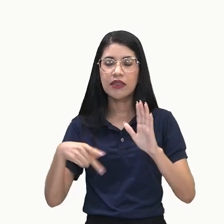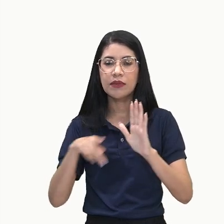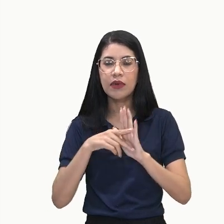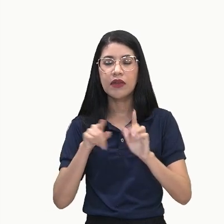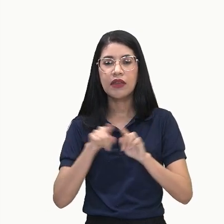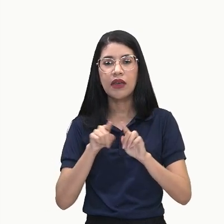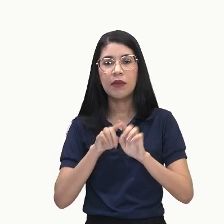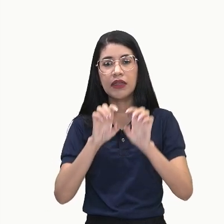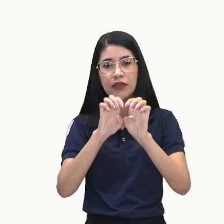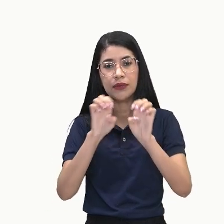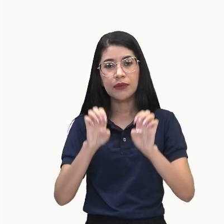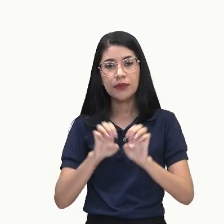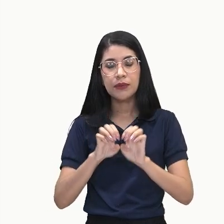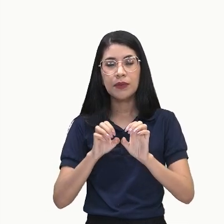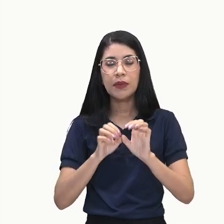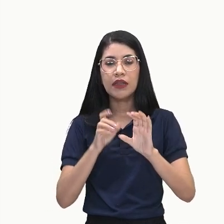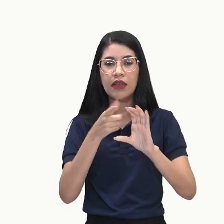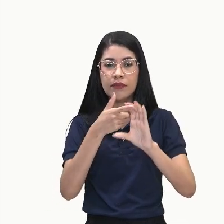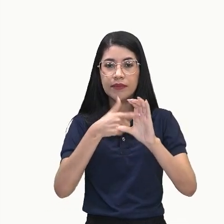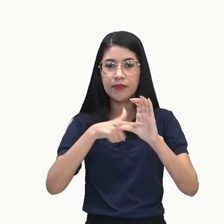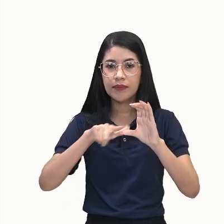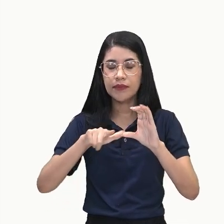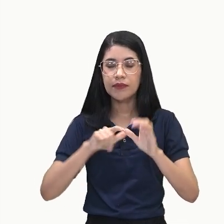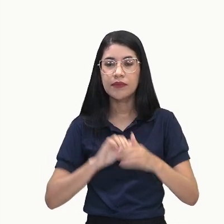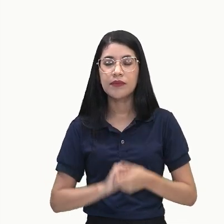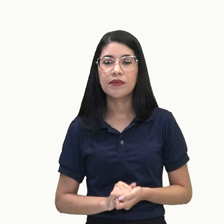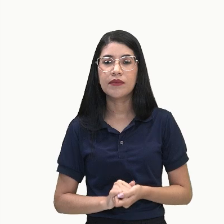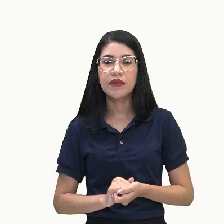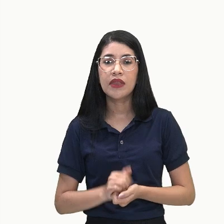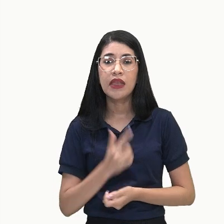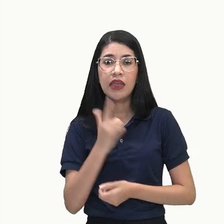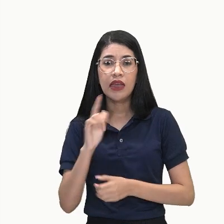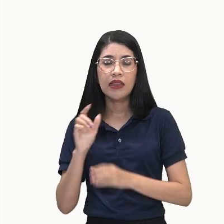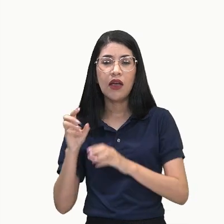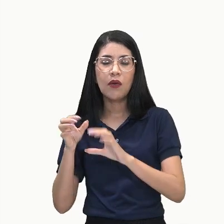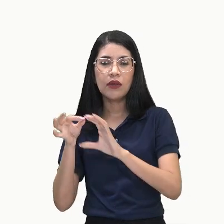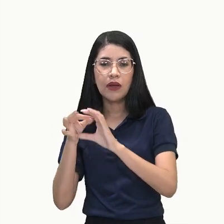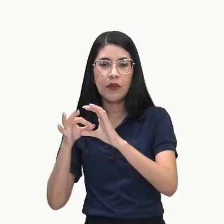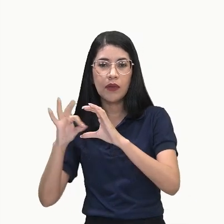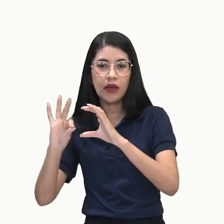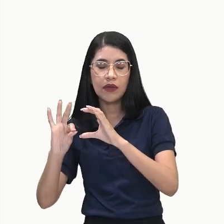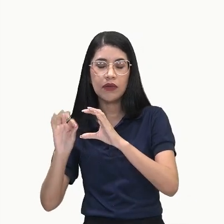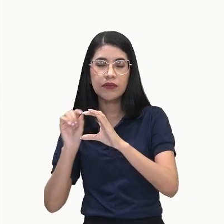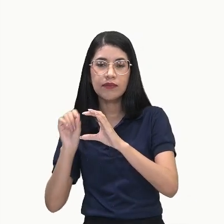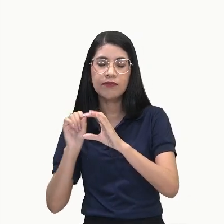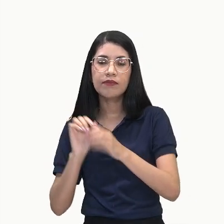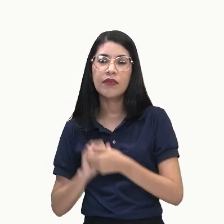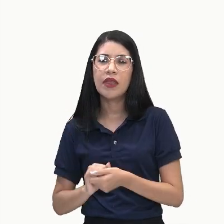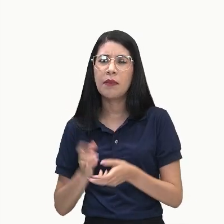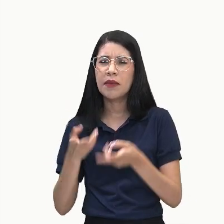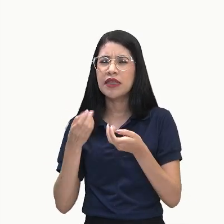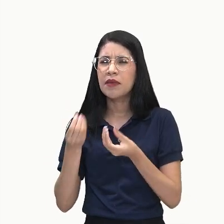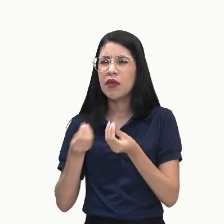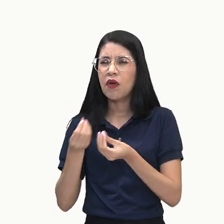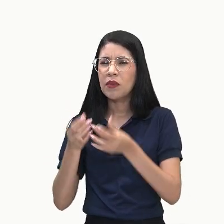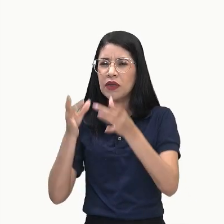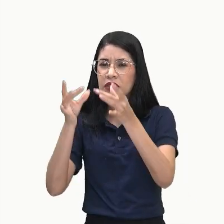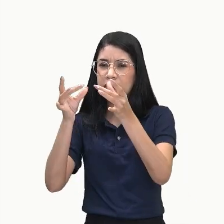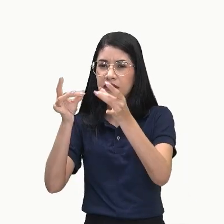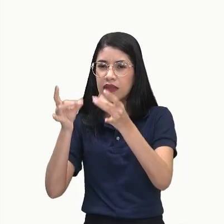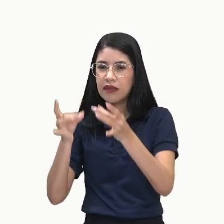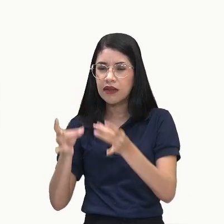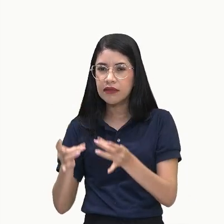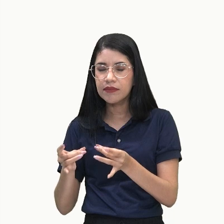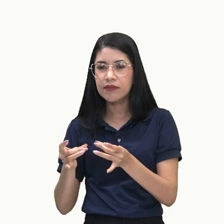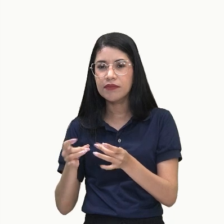da estrutura das células procariontes. E nas células eucariontes, olha só a complexidade das células